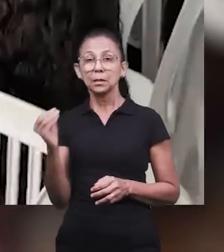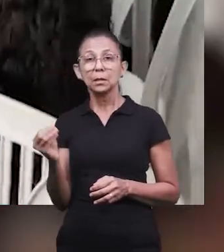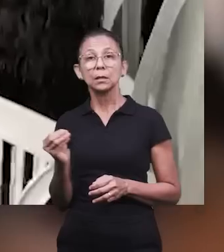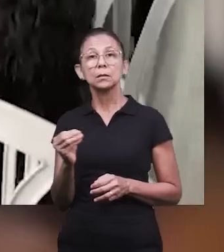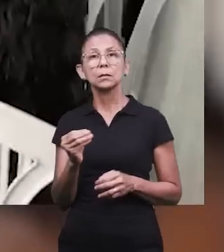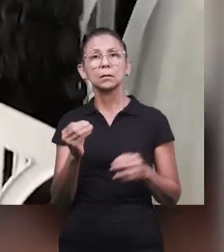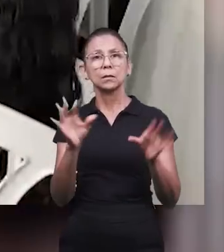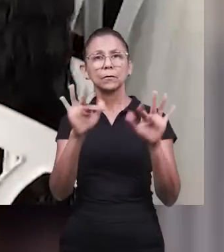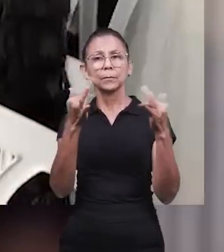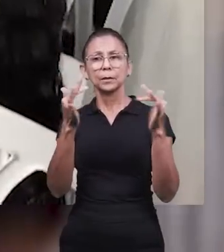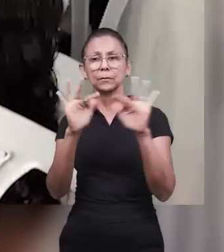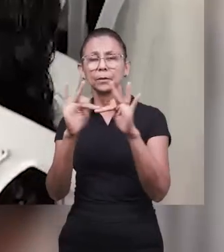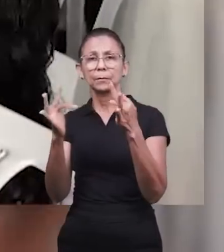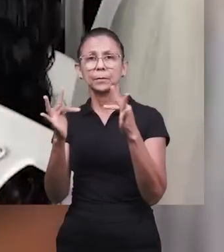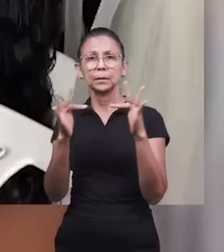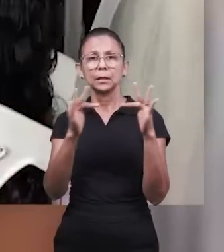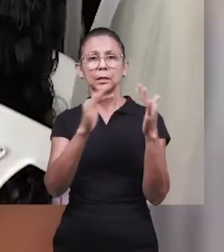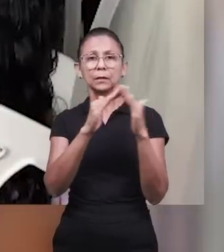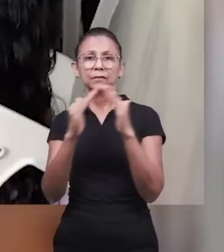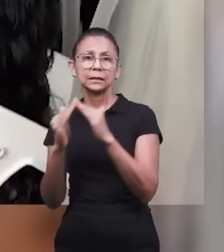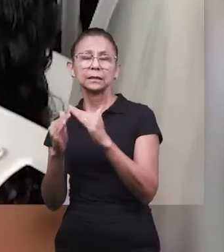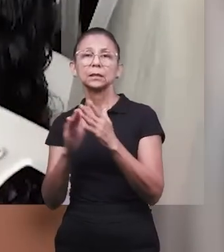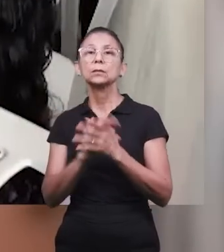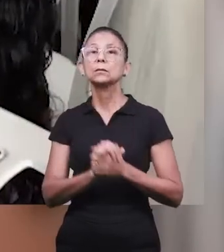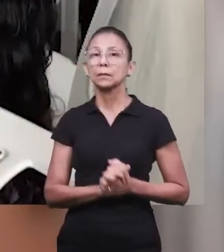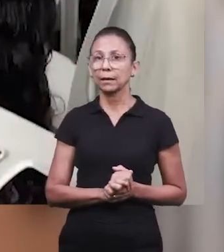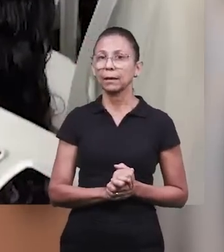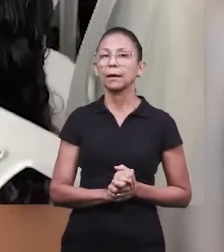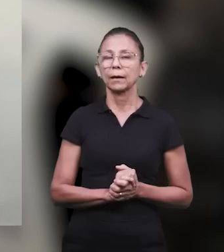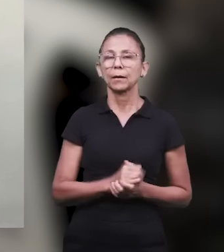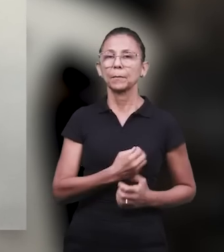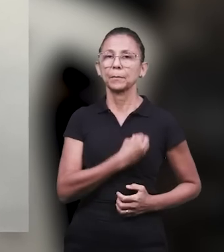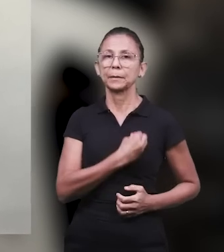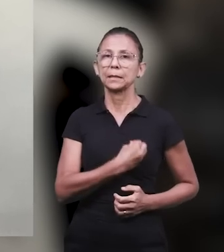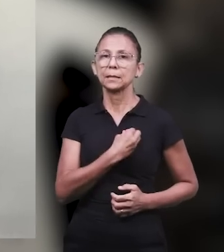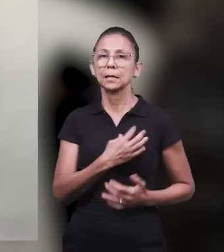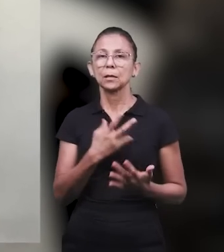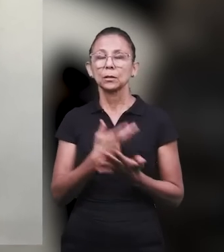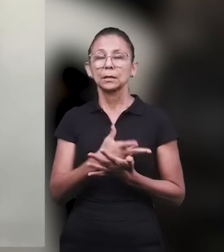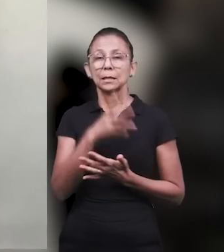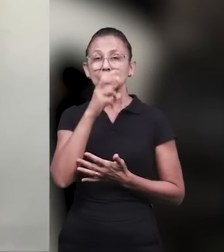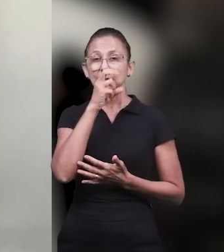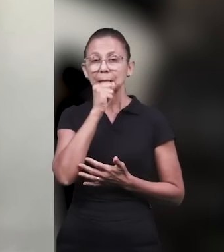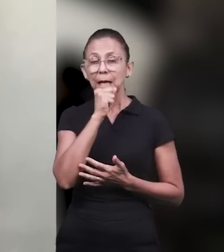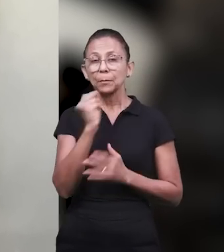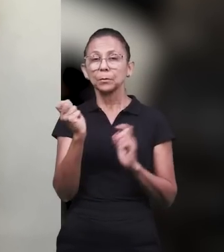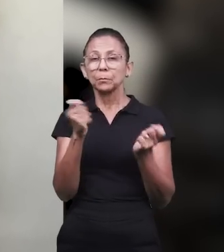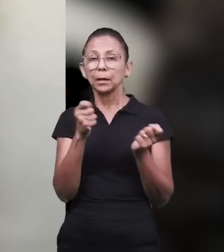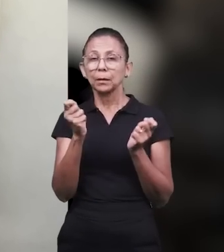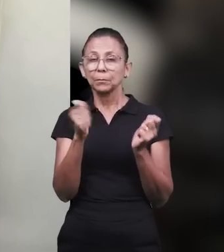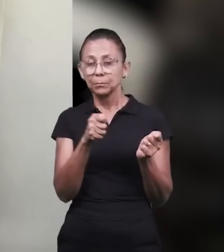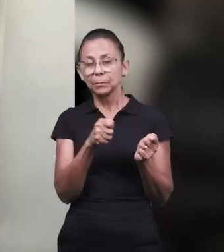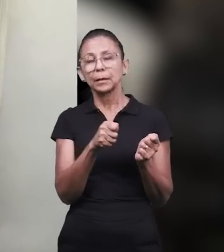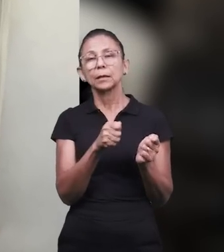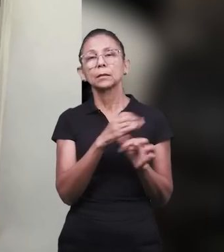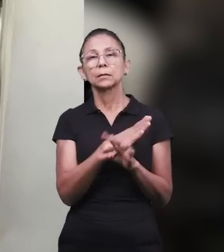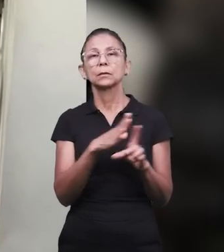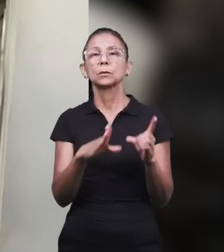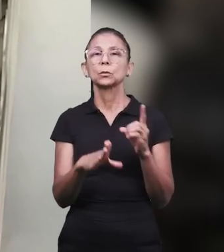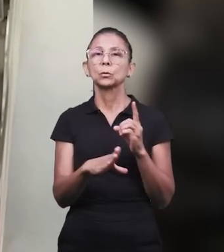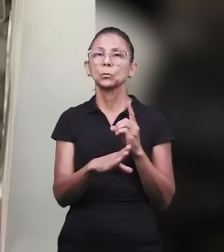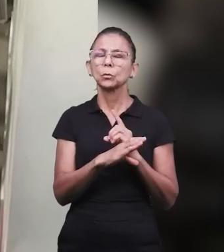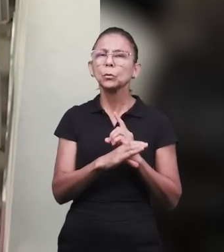e vizinhos. Lá acontecem cultos todos os sábados e domingos. E no seminário contamos com 47 vidas presentes, entre